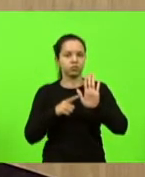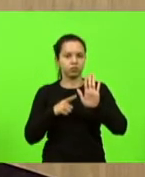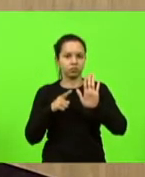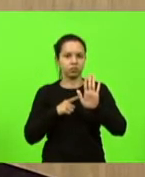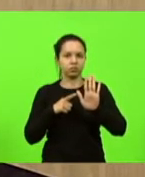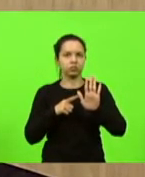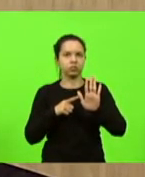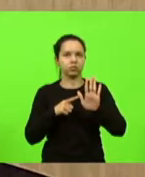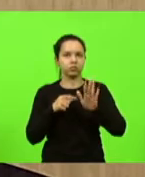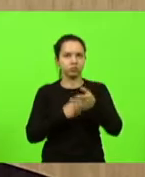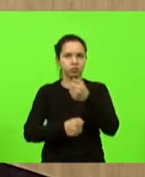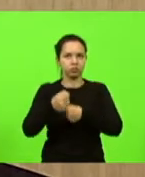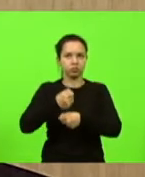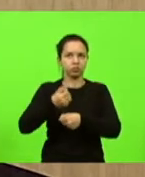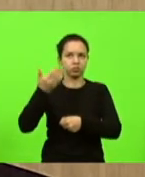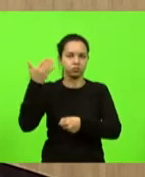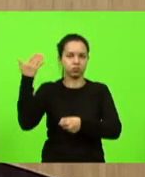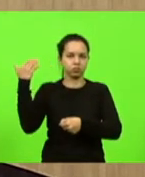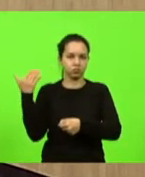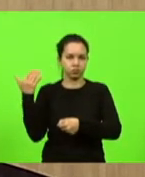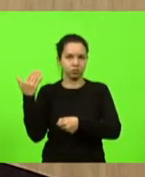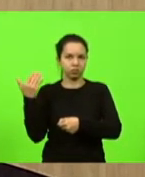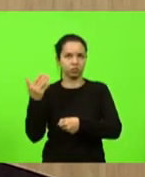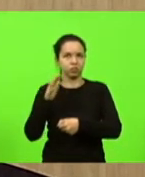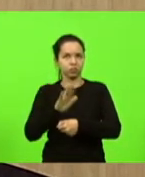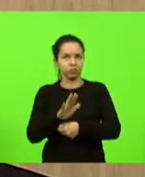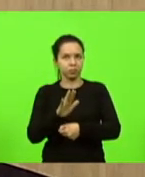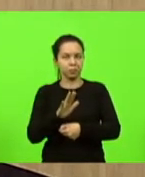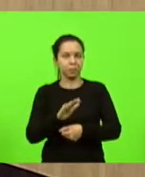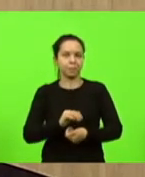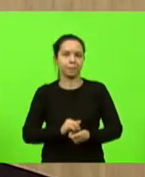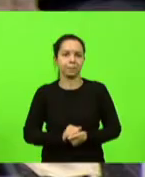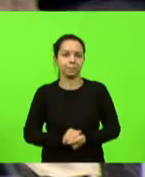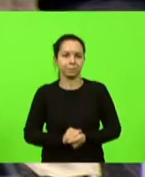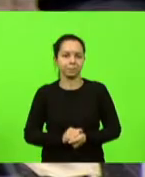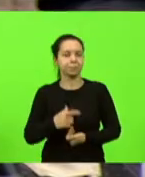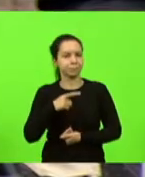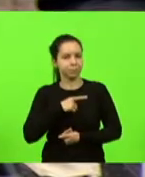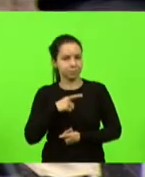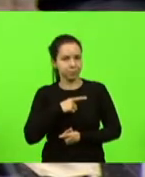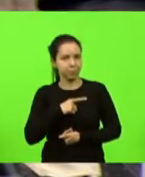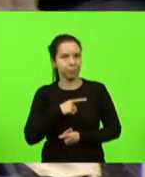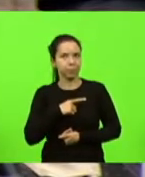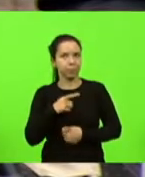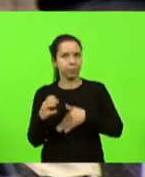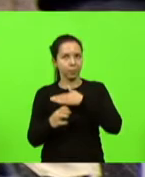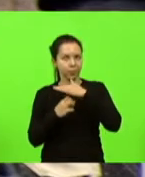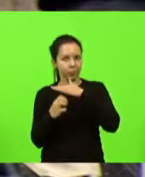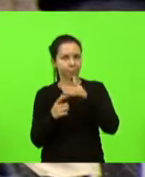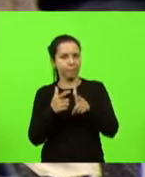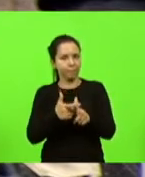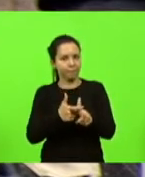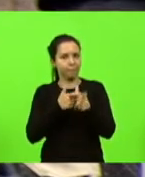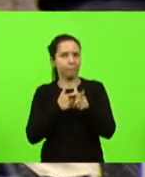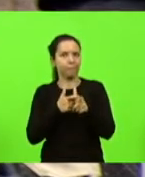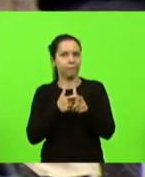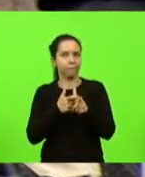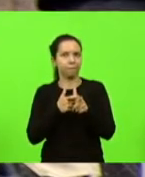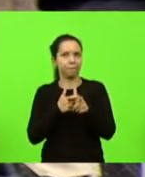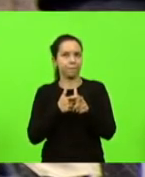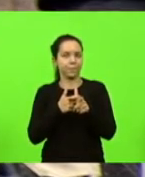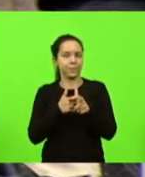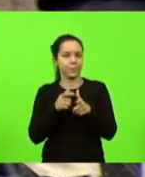atrás, mas assim, nós temos empresas endividadas. O que, que o Estado